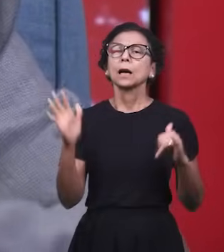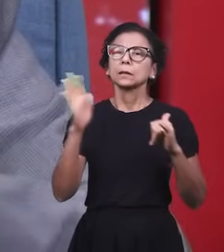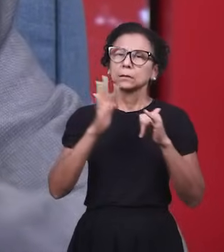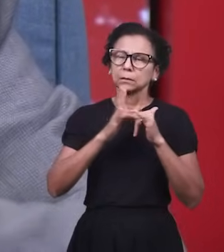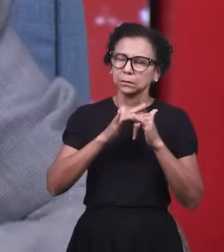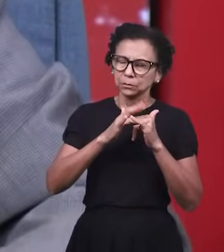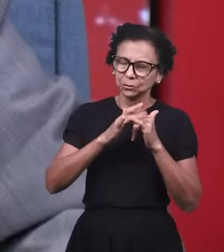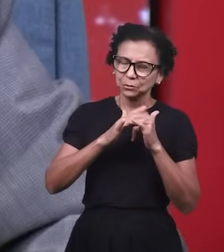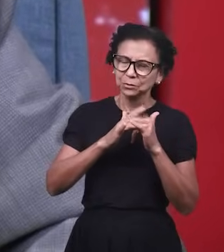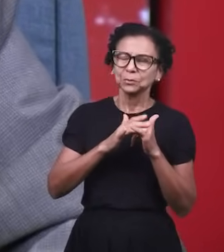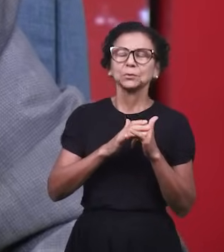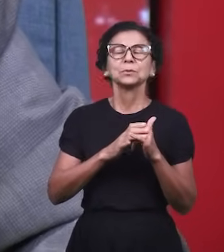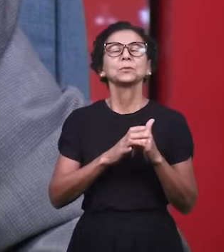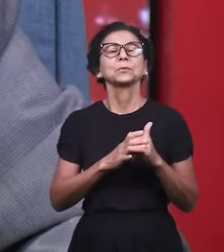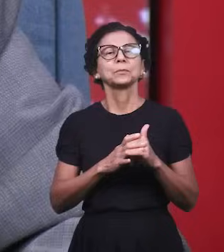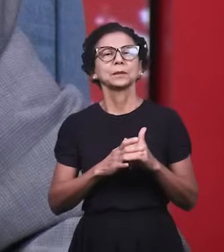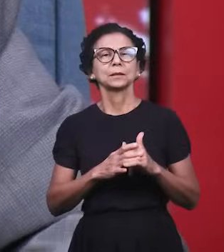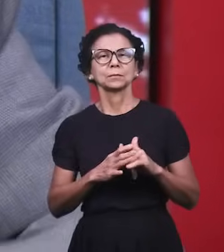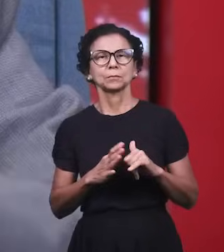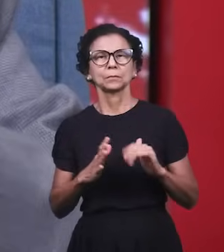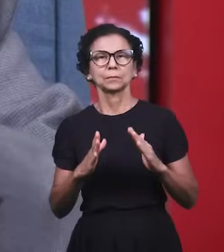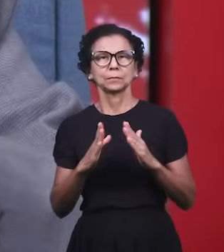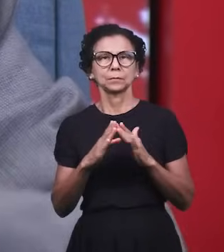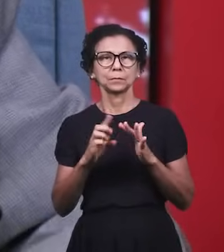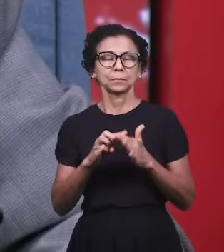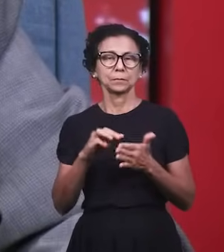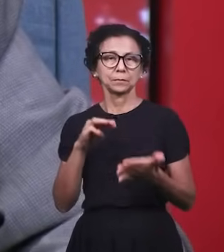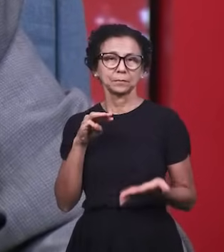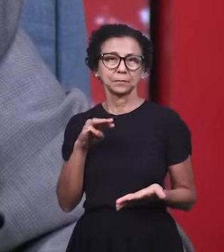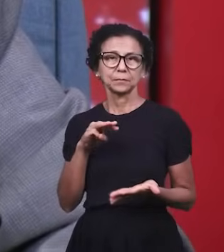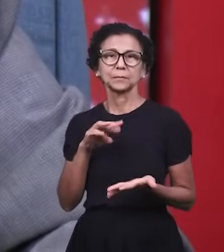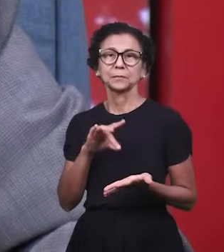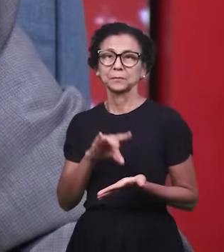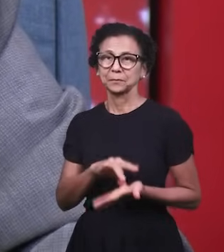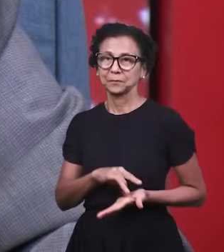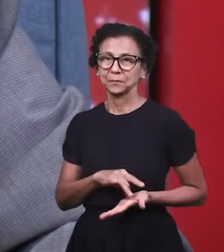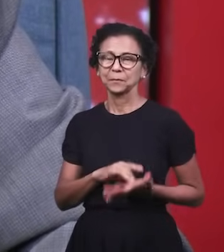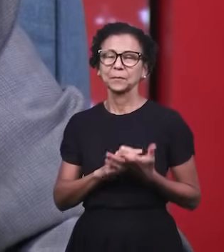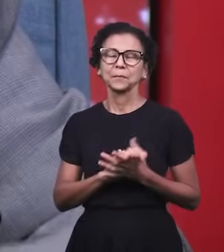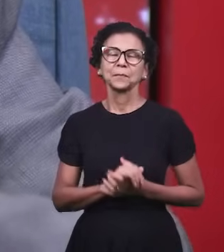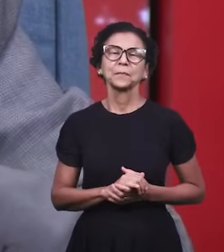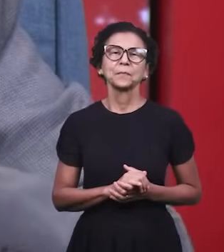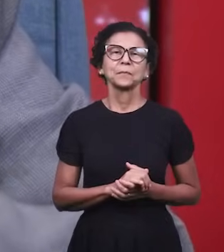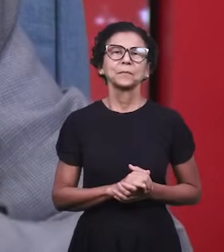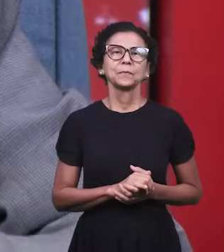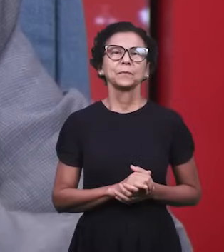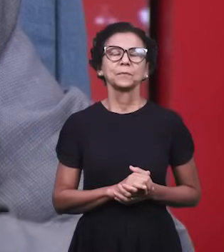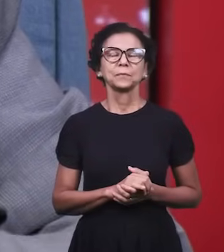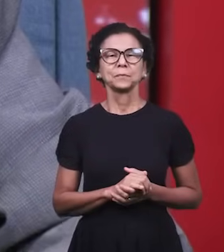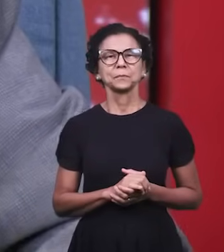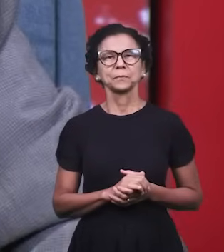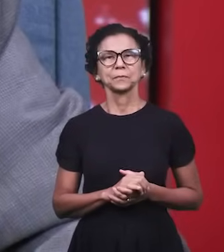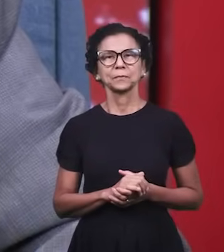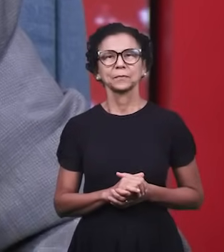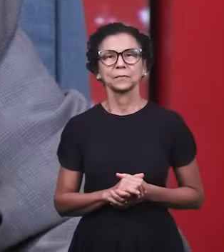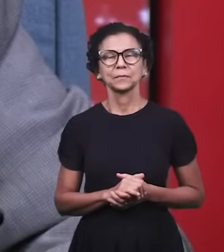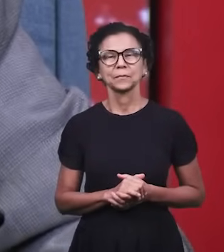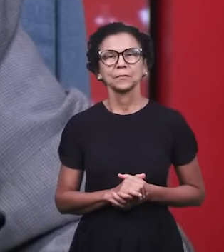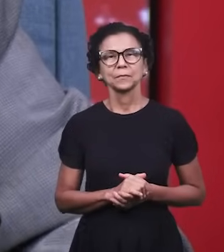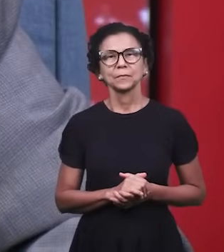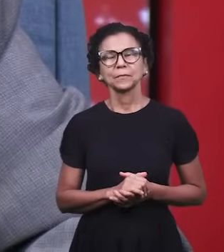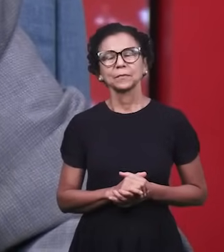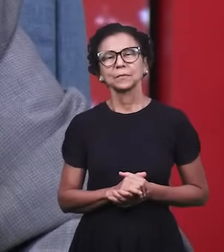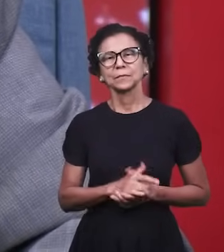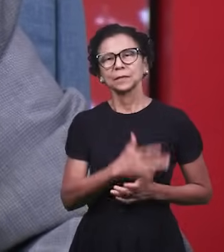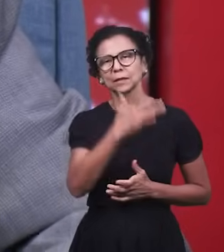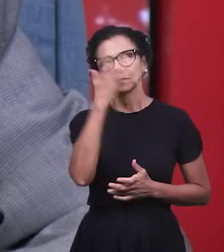os irmãos da Igreja Cristã Maranata, aqueles outros irmãos também que nos veem, que nos ouvem e que